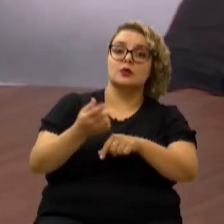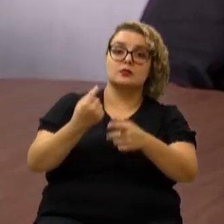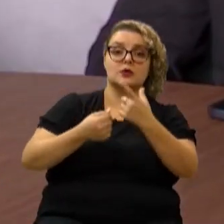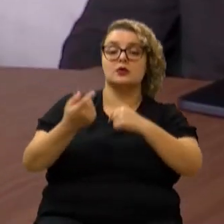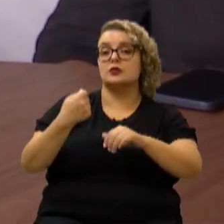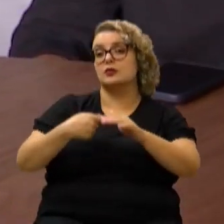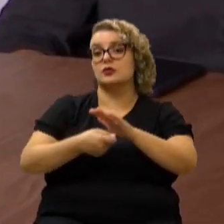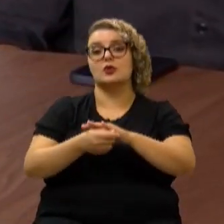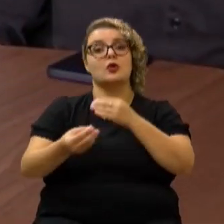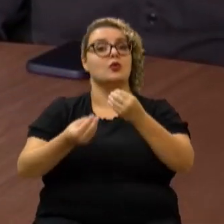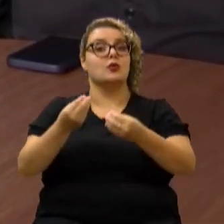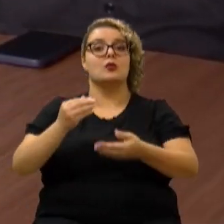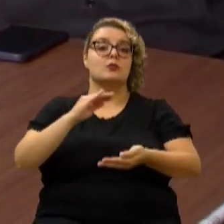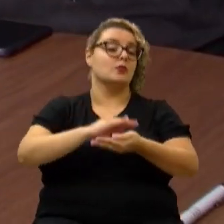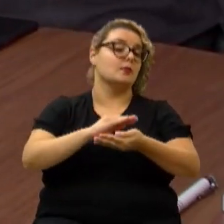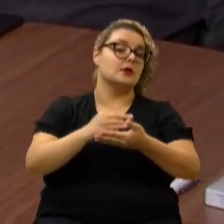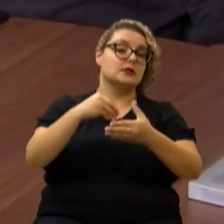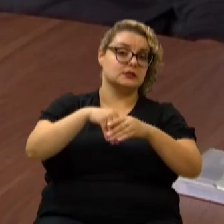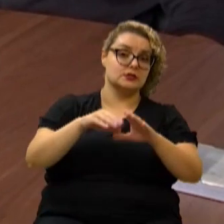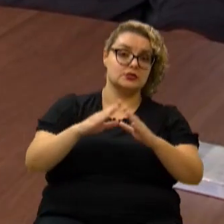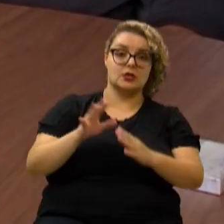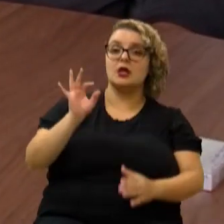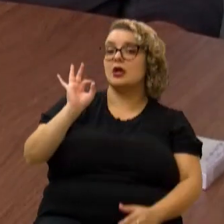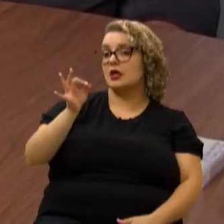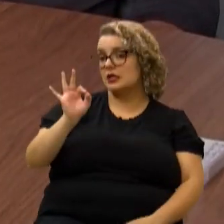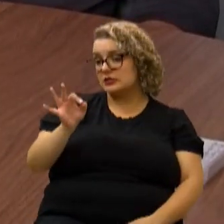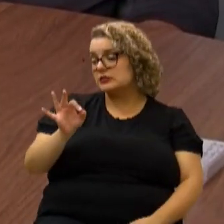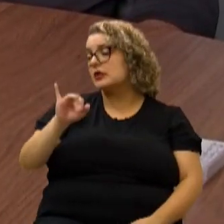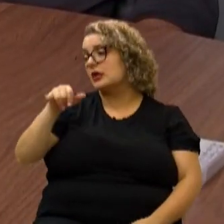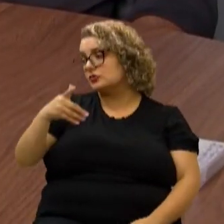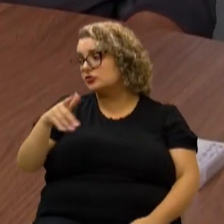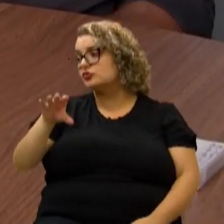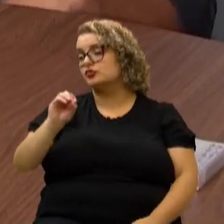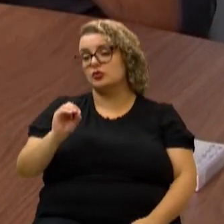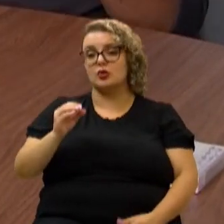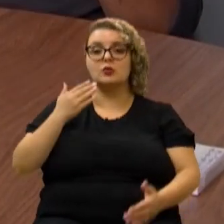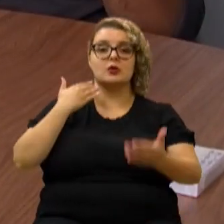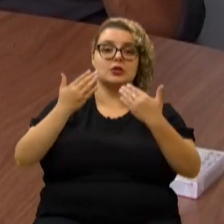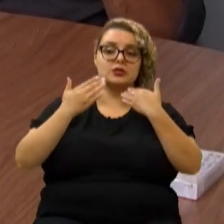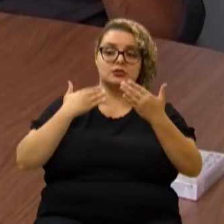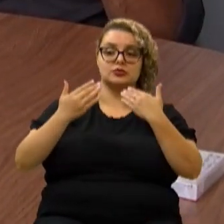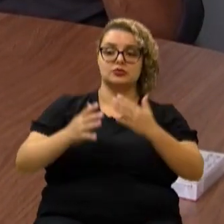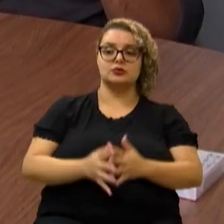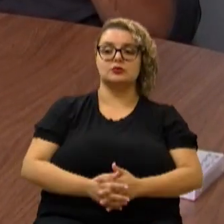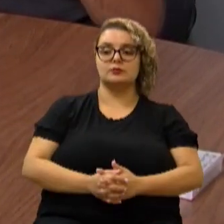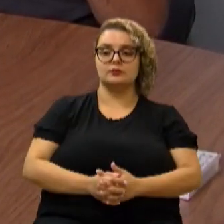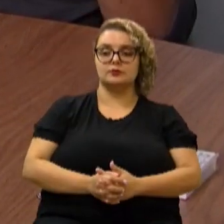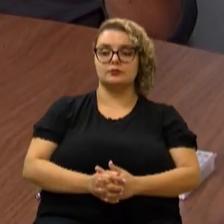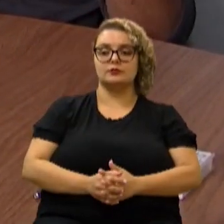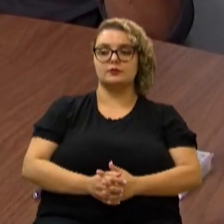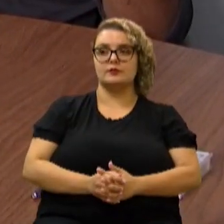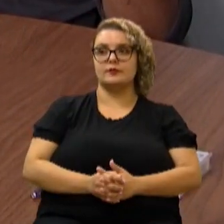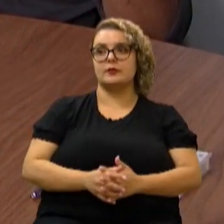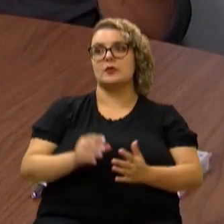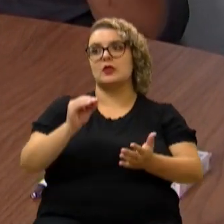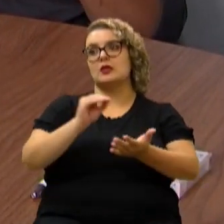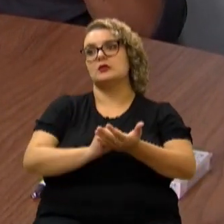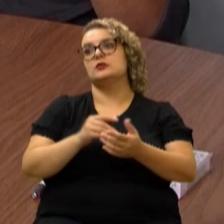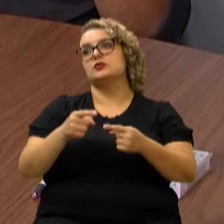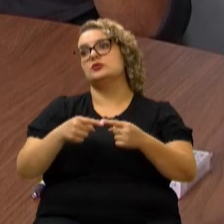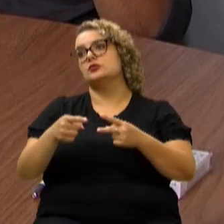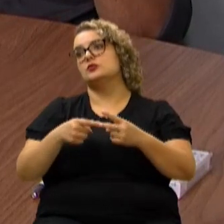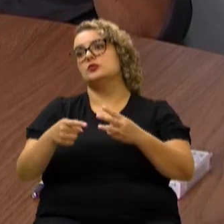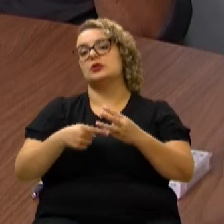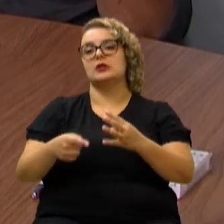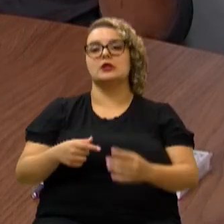ela pratica investimento, como ela pratica poupança dentro de casa. Exatamente, João. A gente conversou aqui sobre, durante